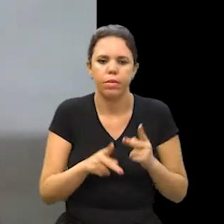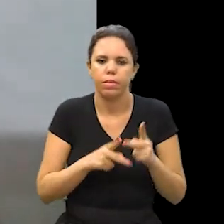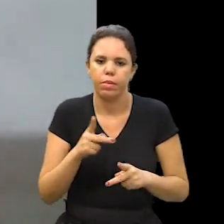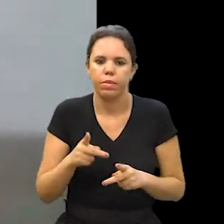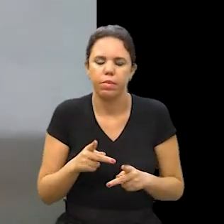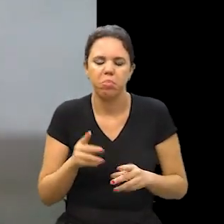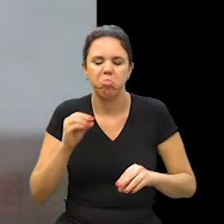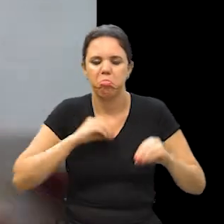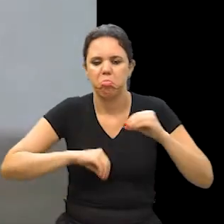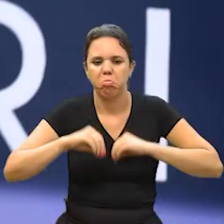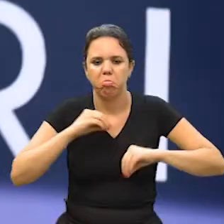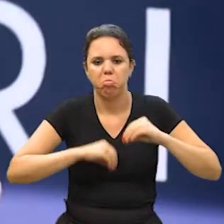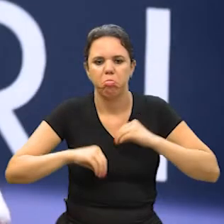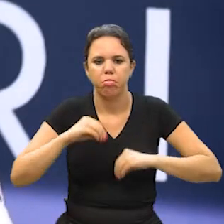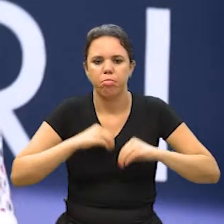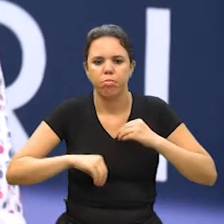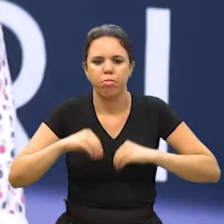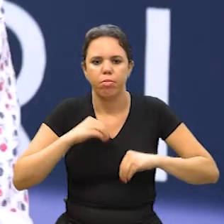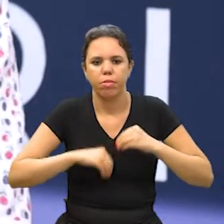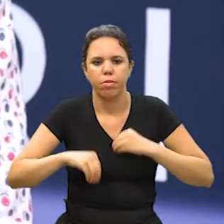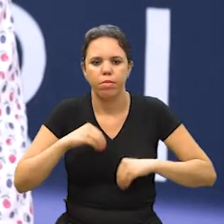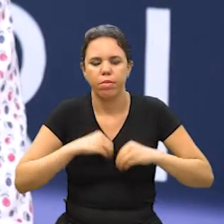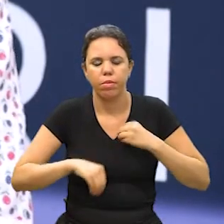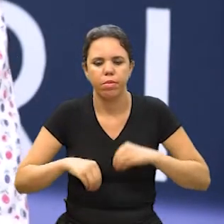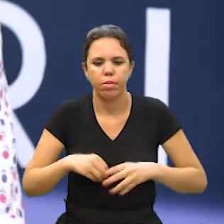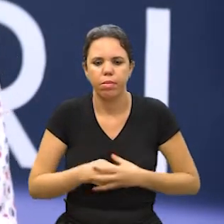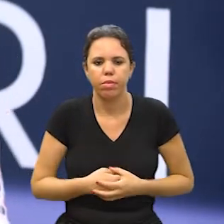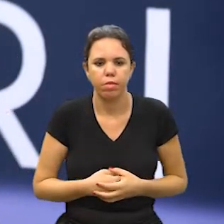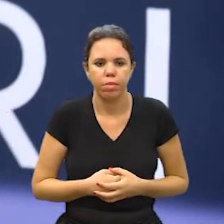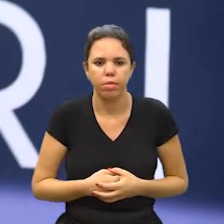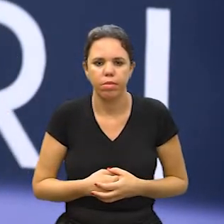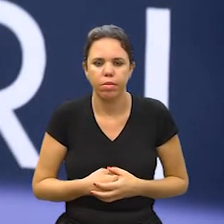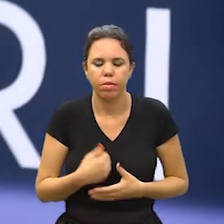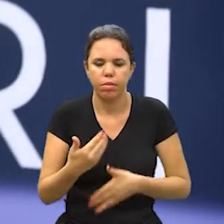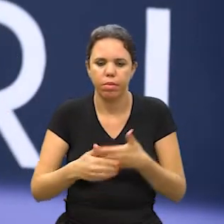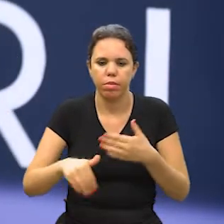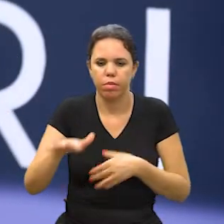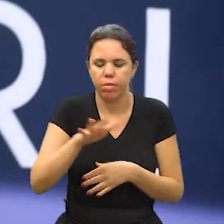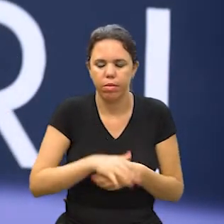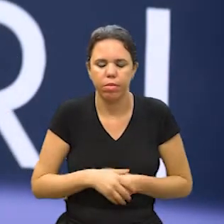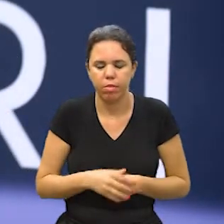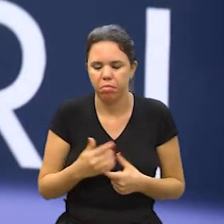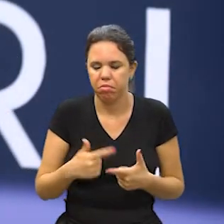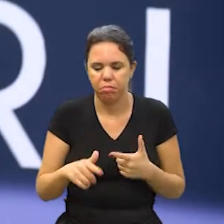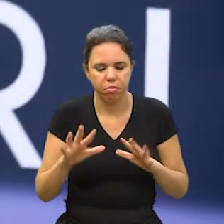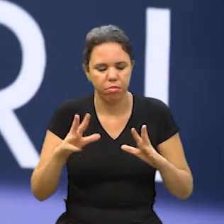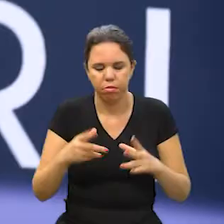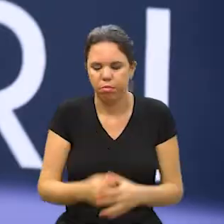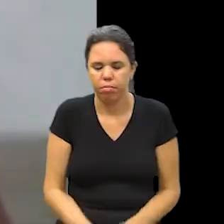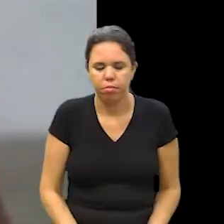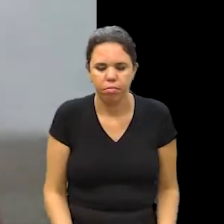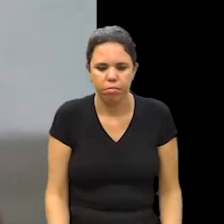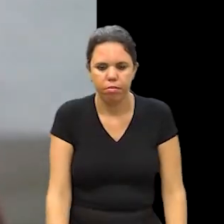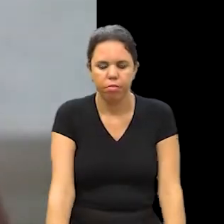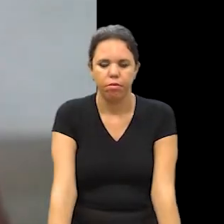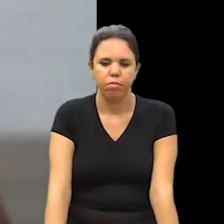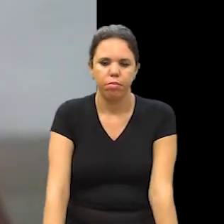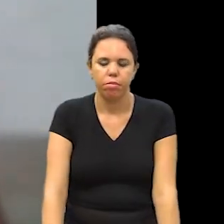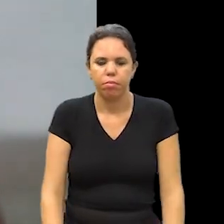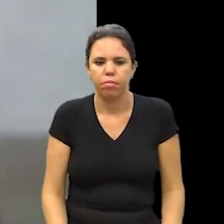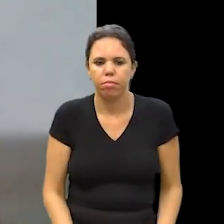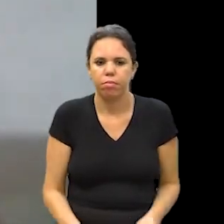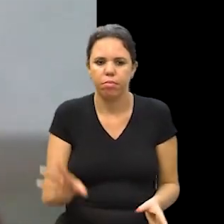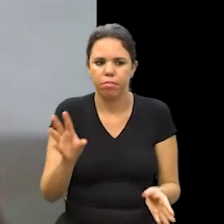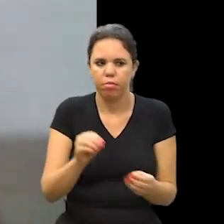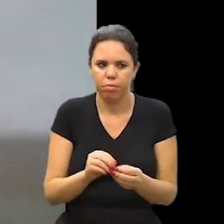em depressão, né, sim, né, foi geral a situação para todos, né, então, tudo